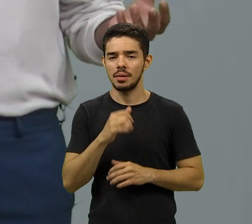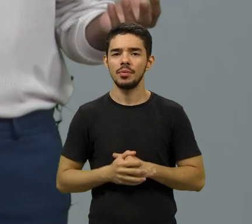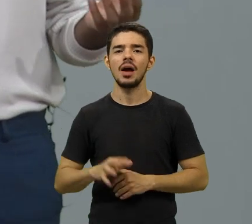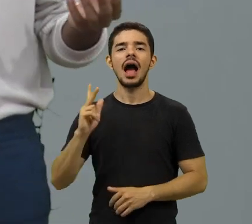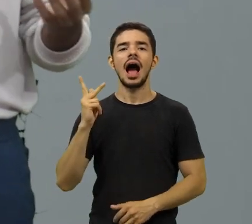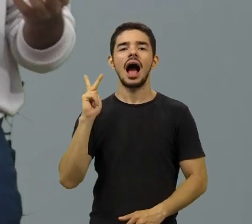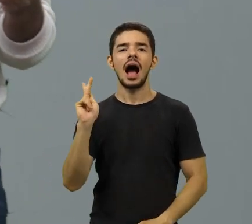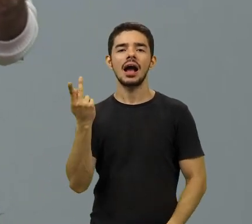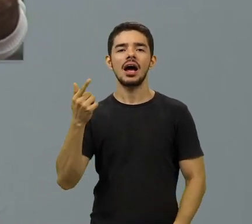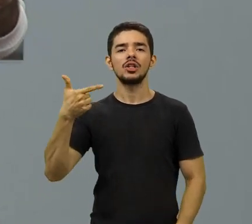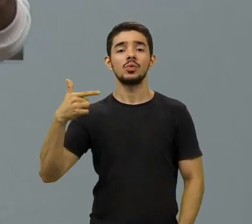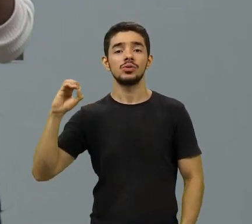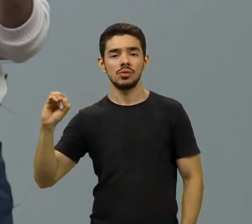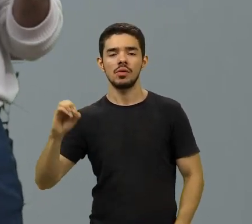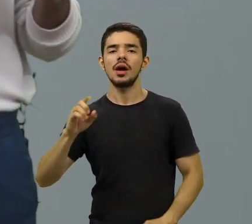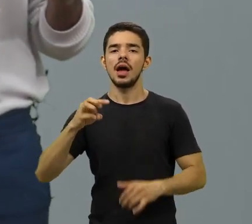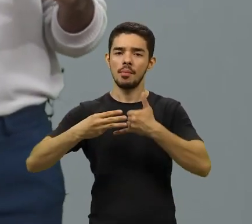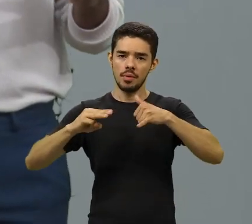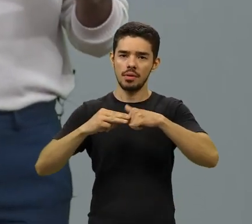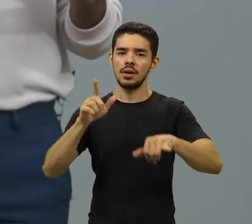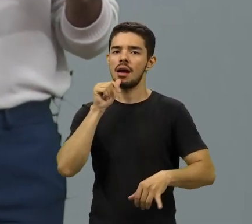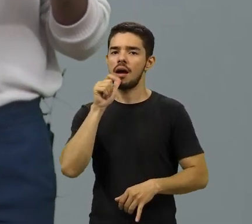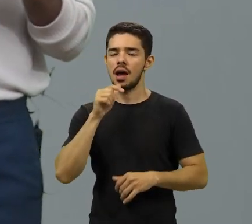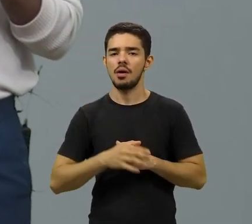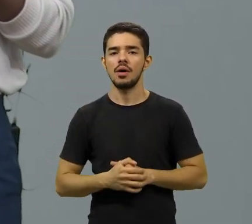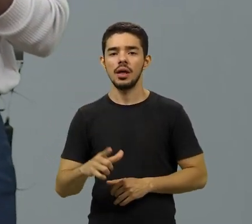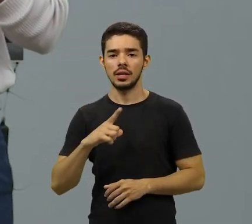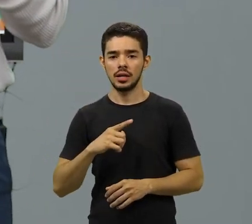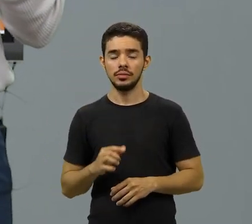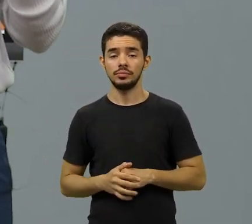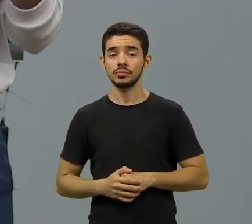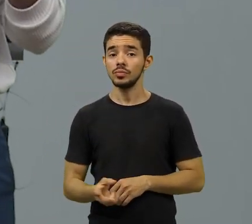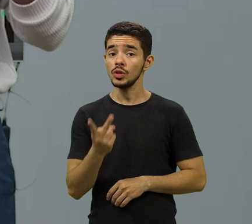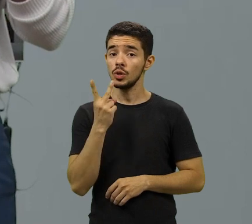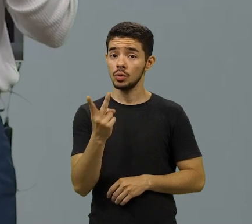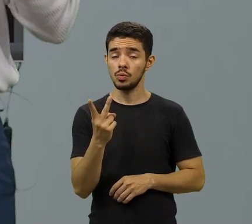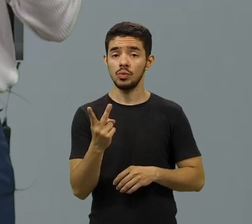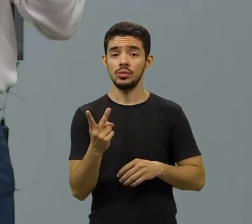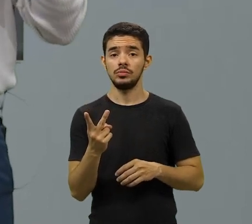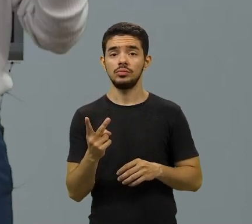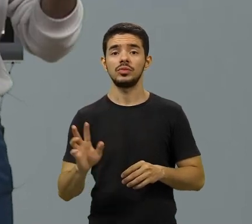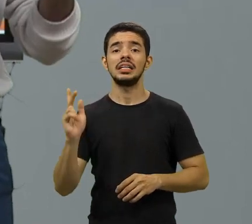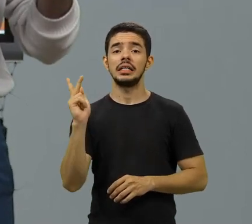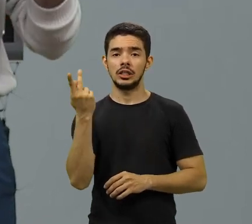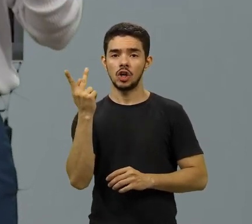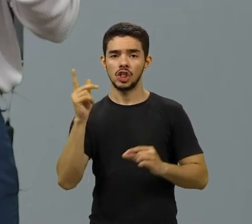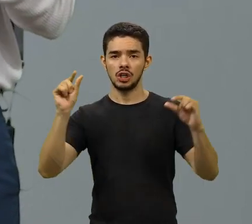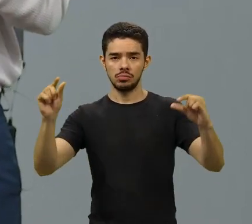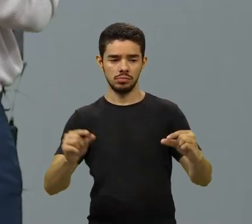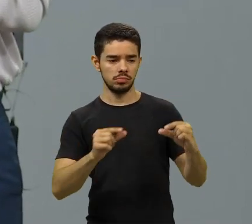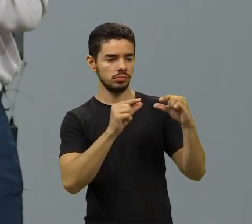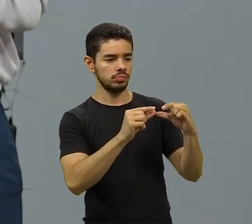um H2O, que é a molécula da água, né? Nós temos ali 2 de